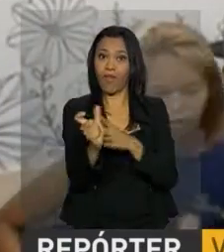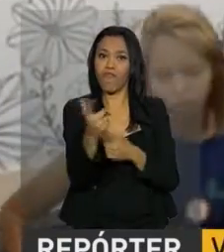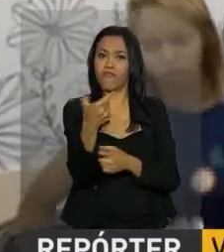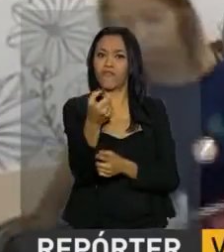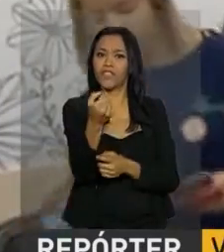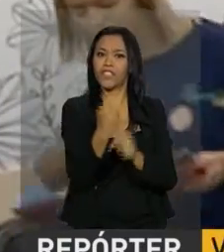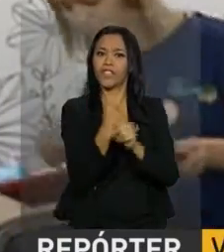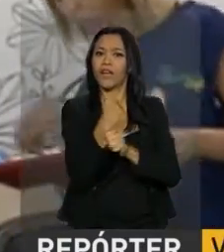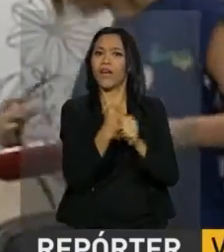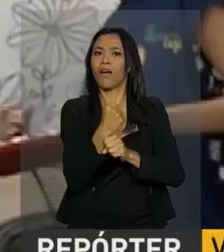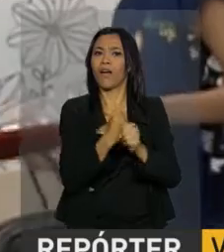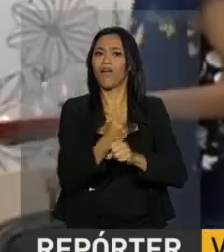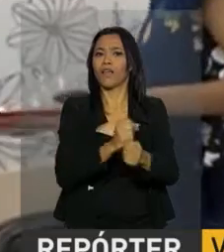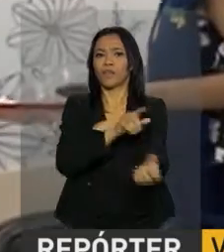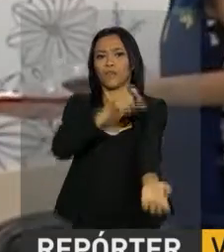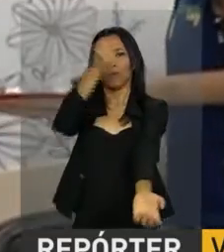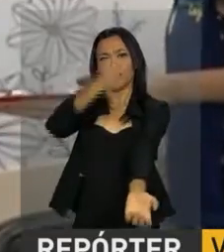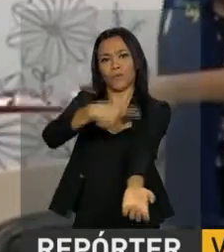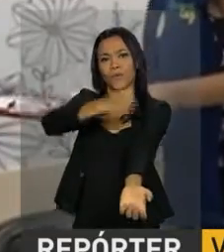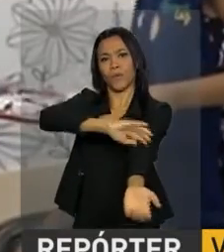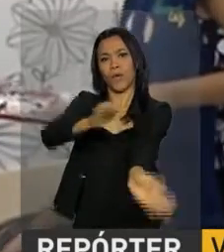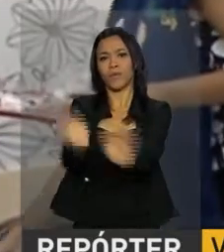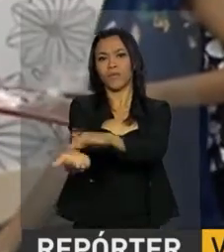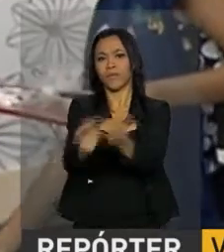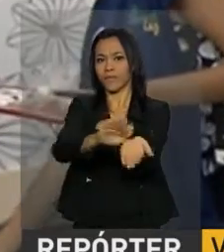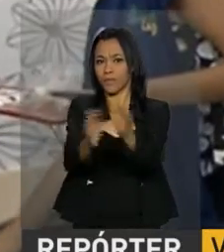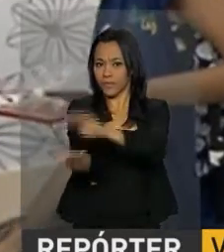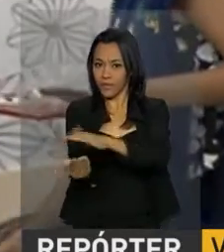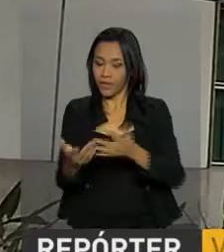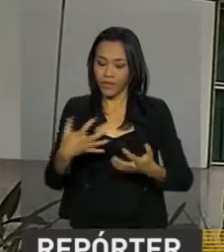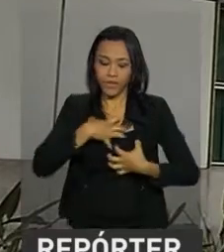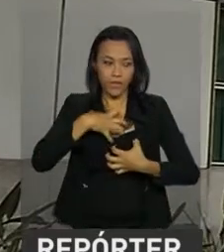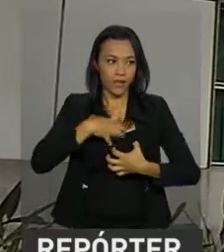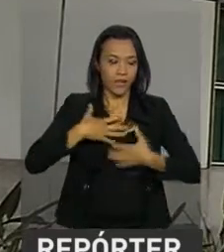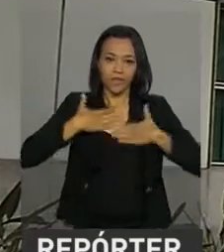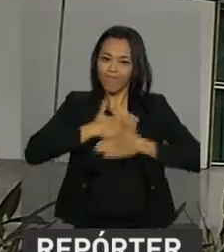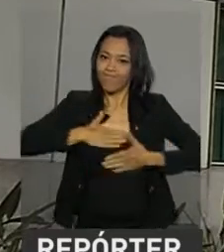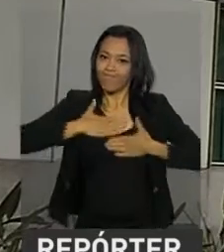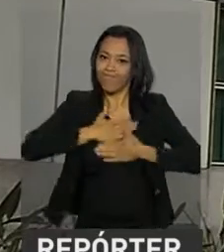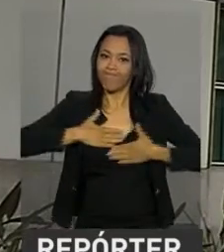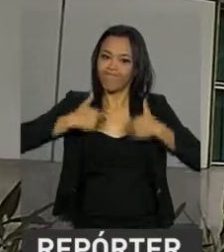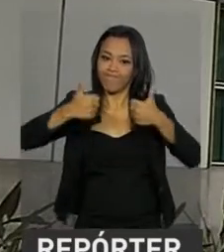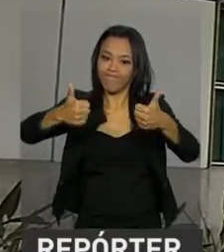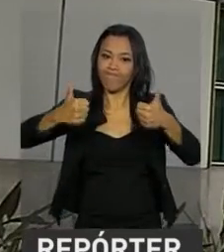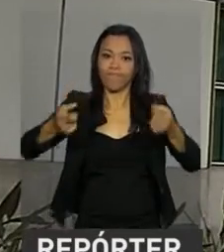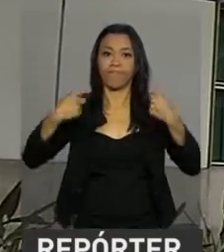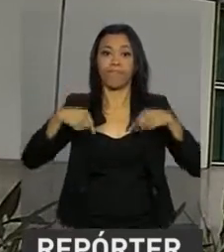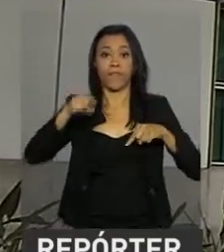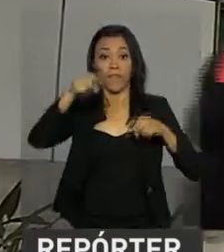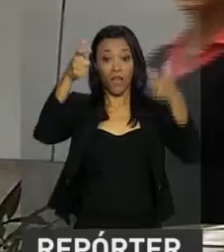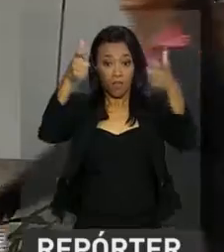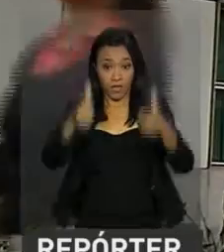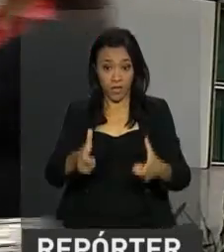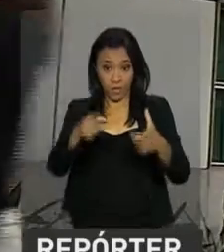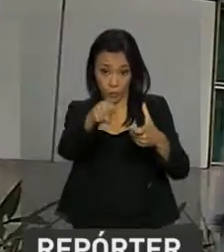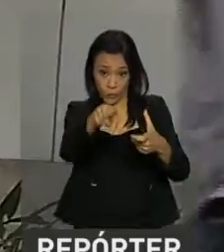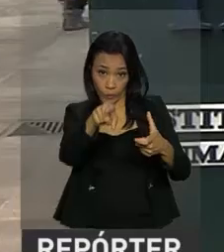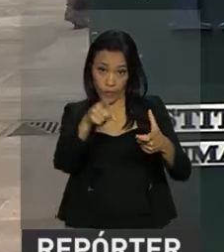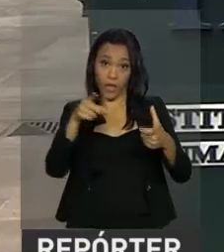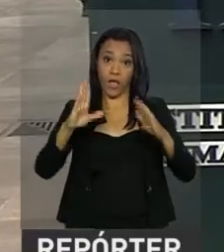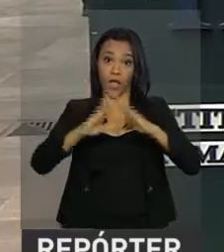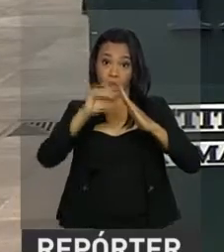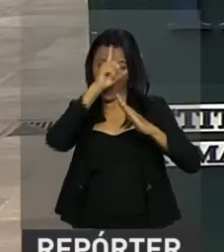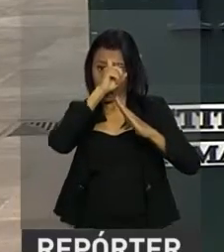dou sangue e toda vez que eu venho aqui, a satisfação maior é minha. No Hemocentro do Instituto Nacional de Traumatologia